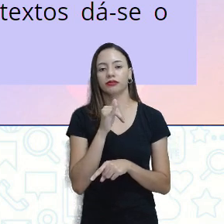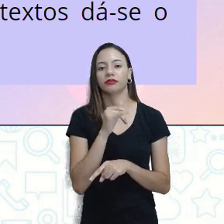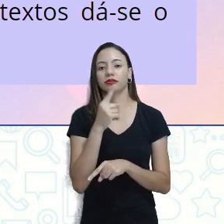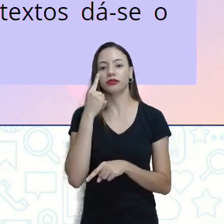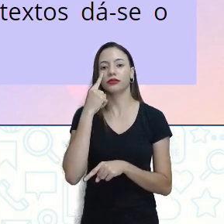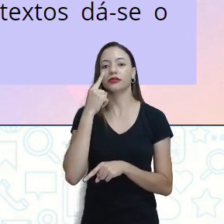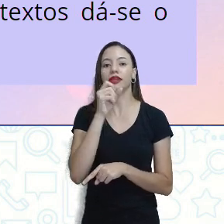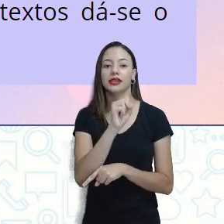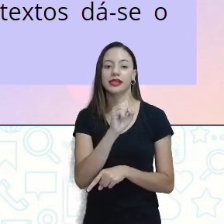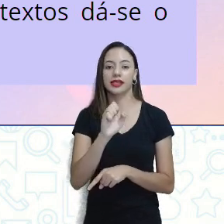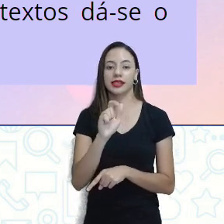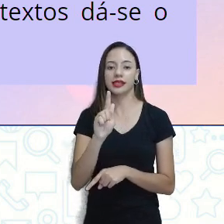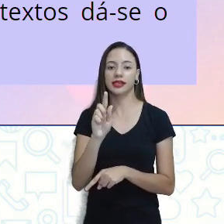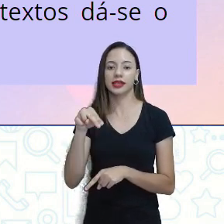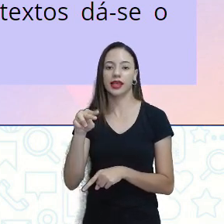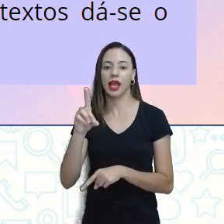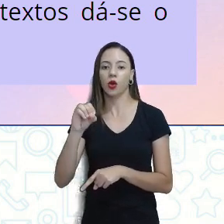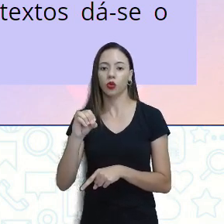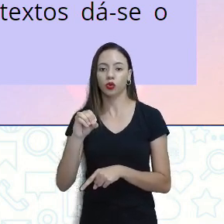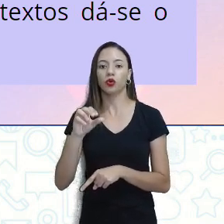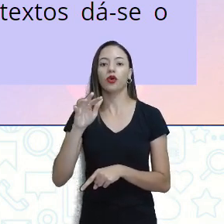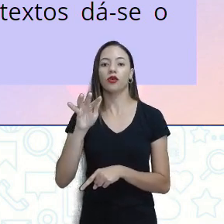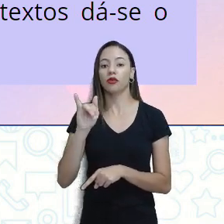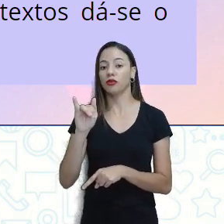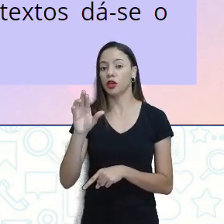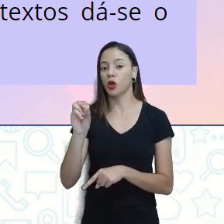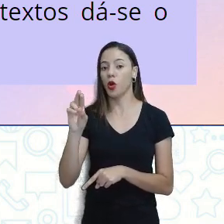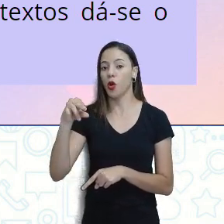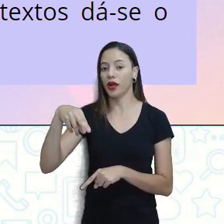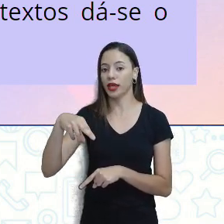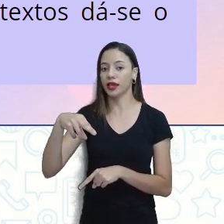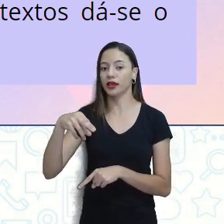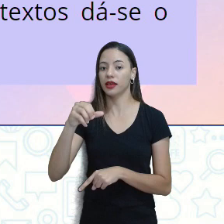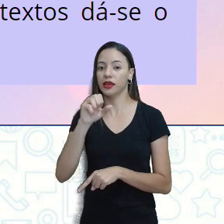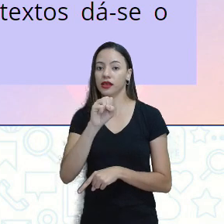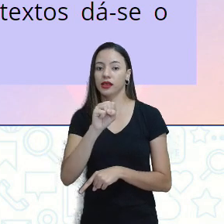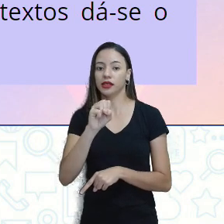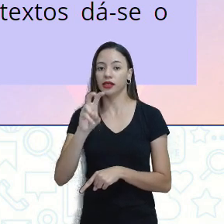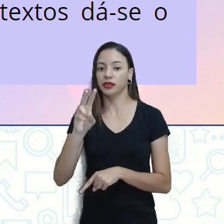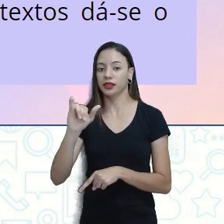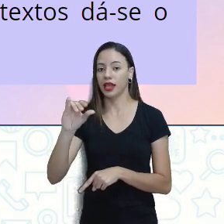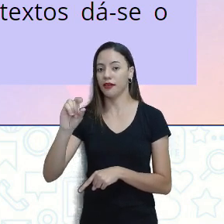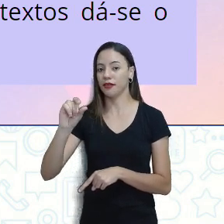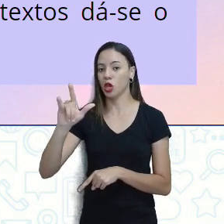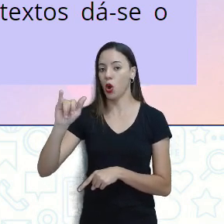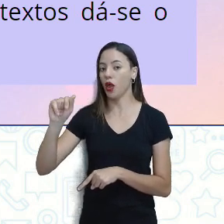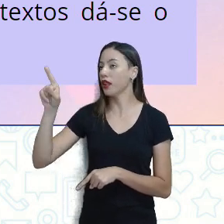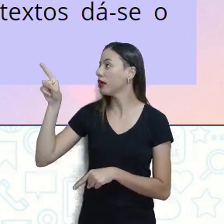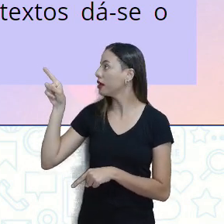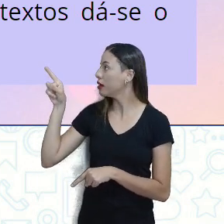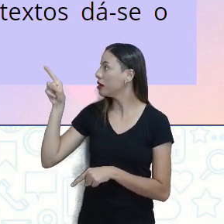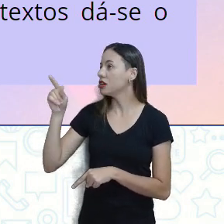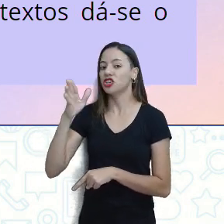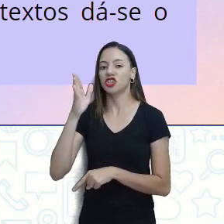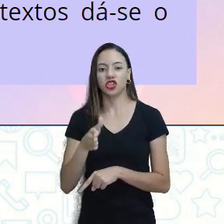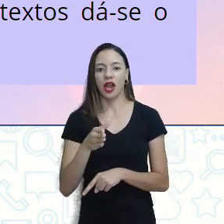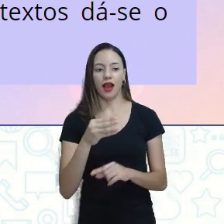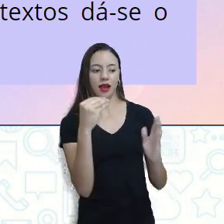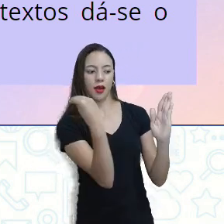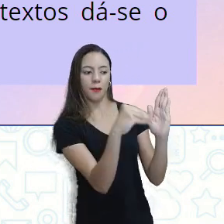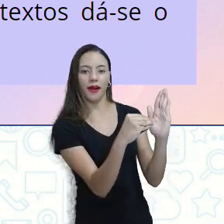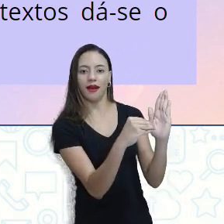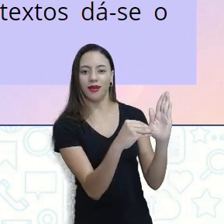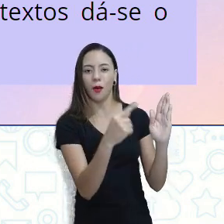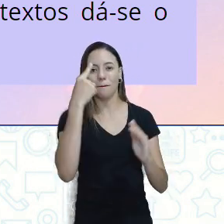Fiorin Saffioli, aí veja, aqui eu já marquei o quê? A autoria. de quem é o pensamento que eu